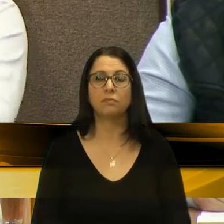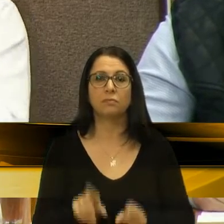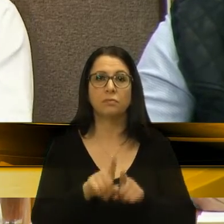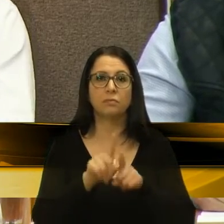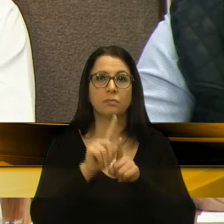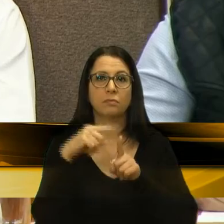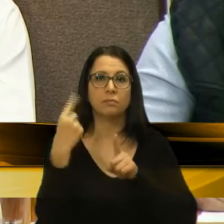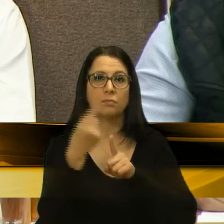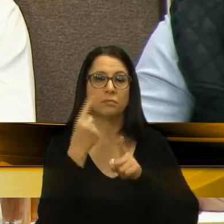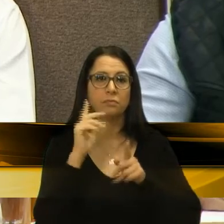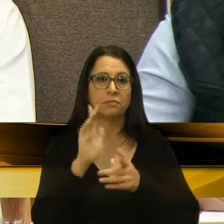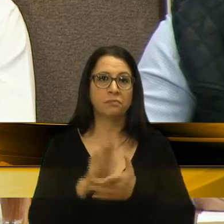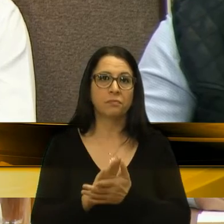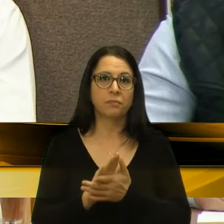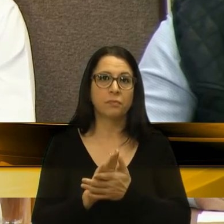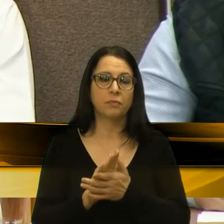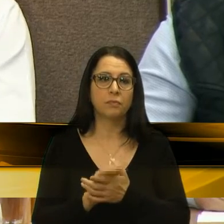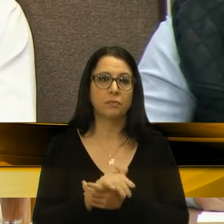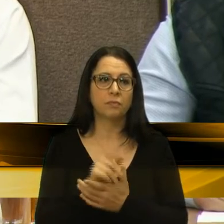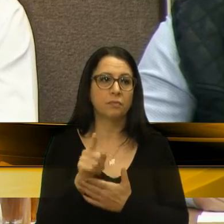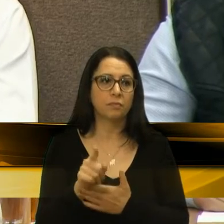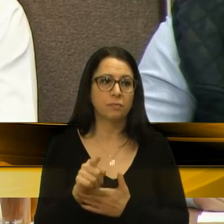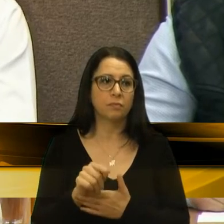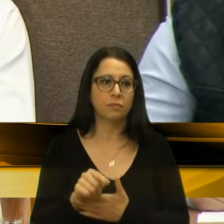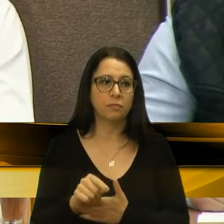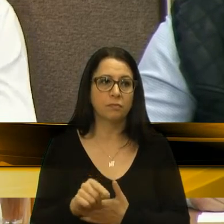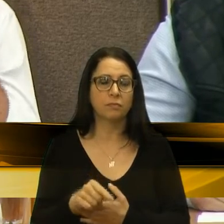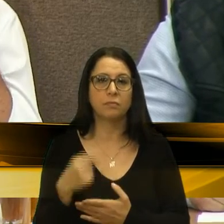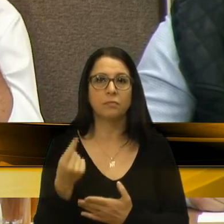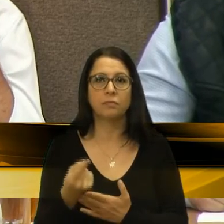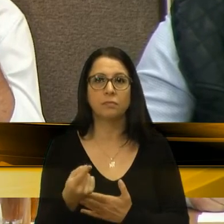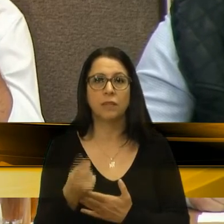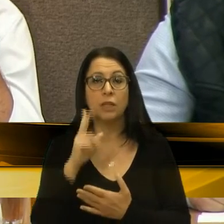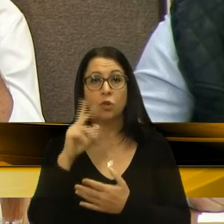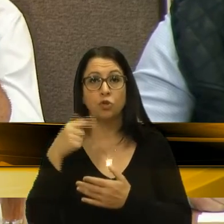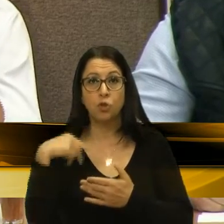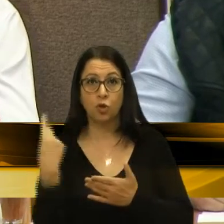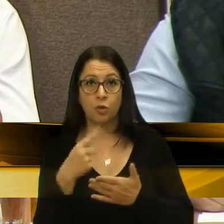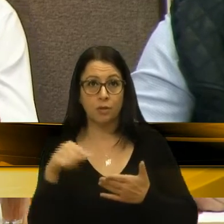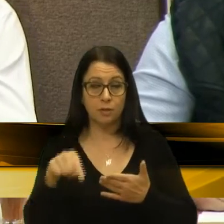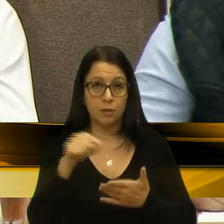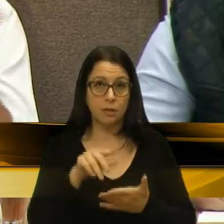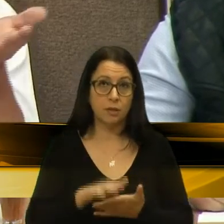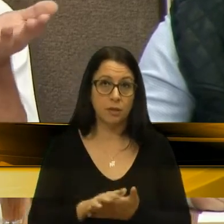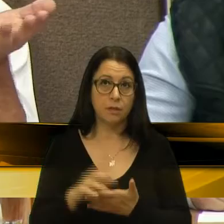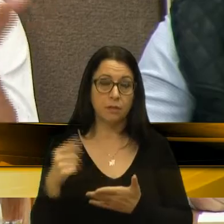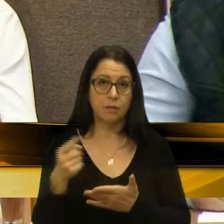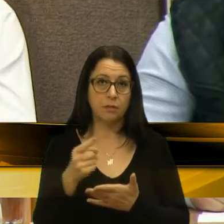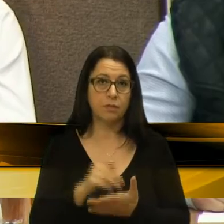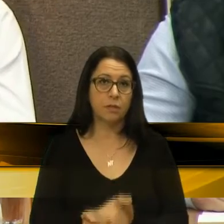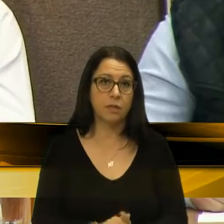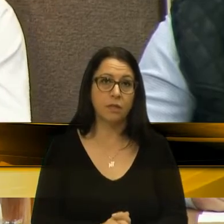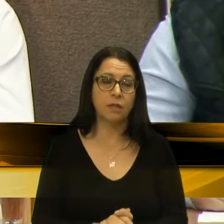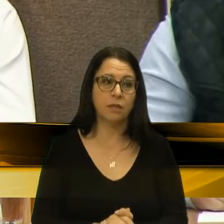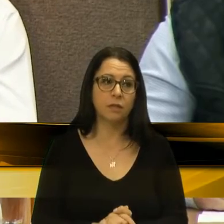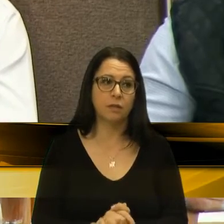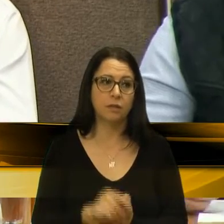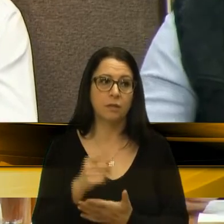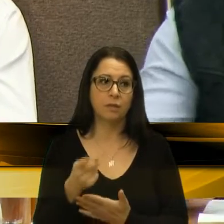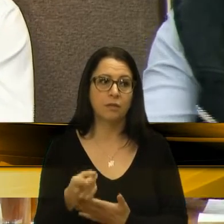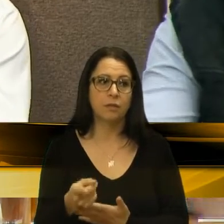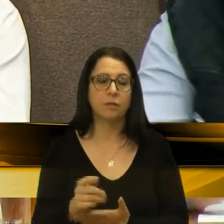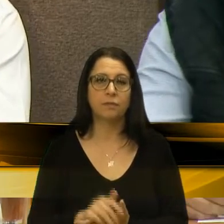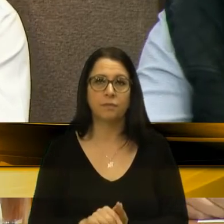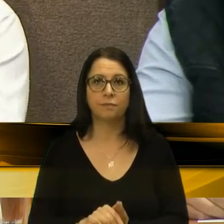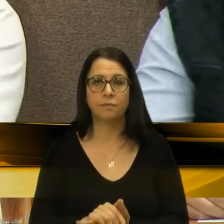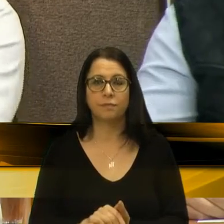tem que fazer um trabalho mais forçado nesse sentido eu acho que nós aqui tantas comissões como todos nós vereadores temos esse